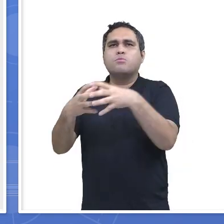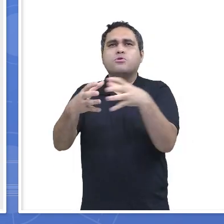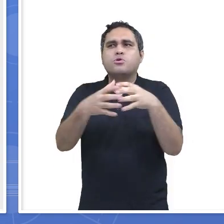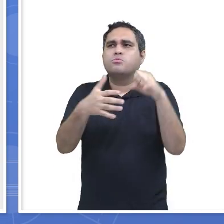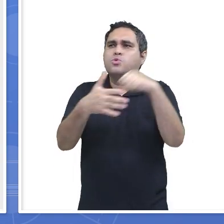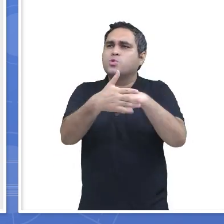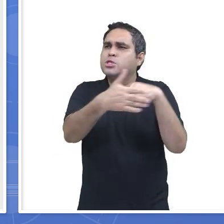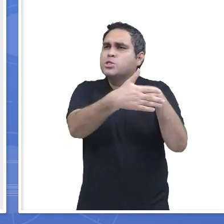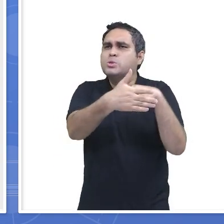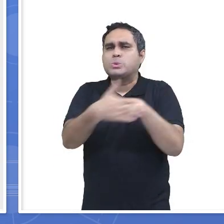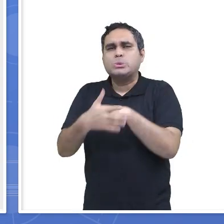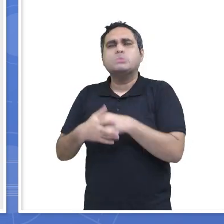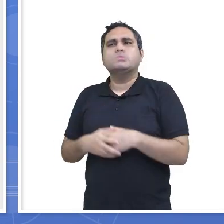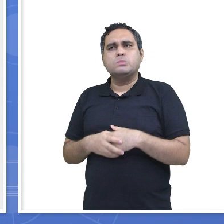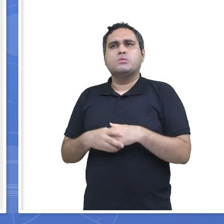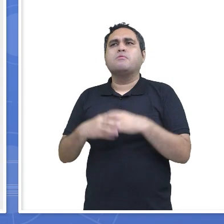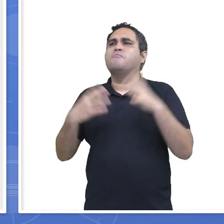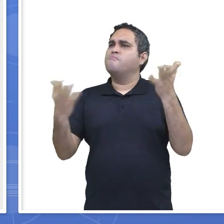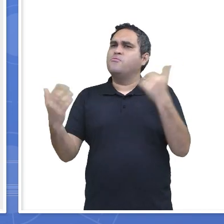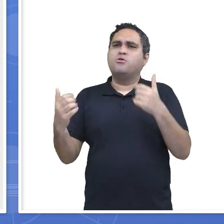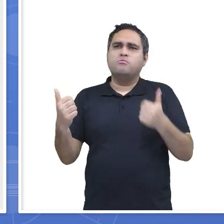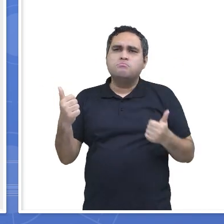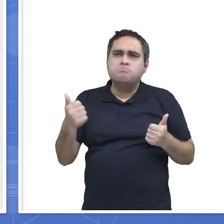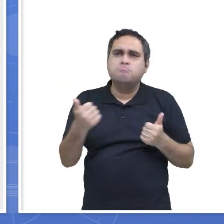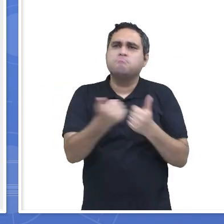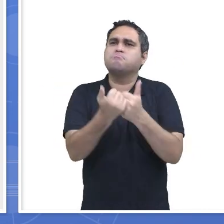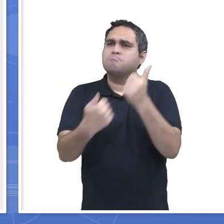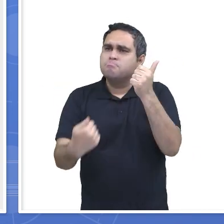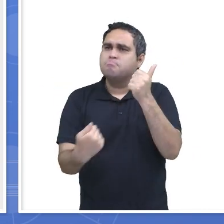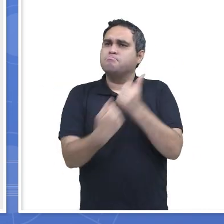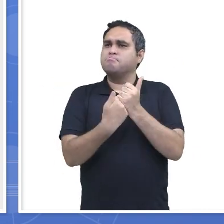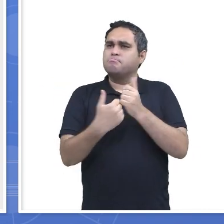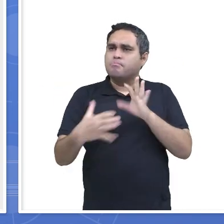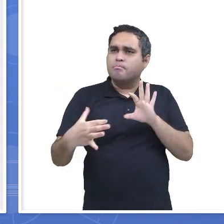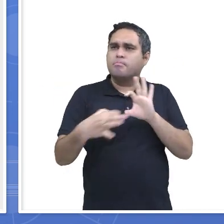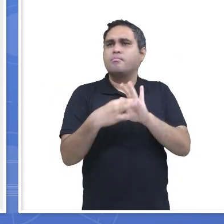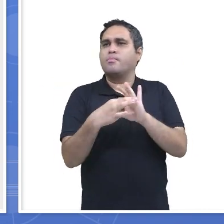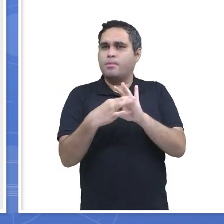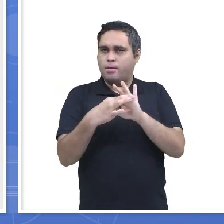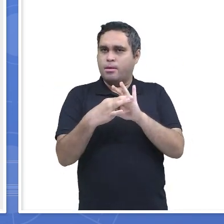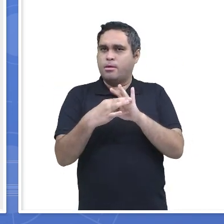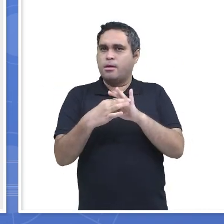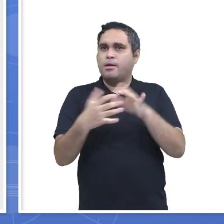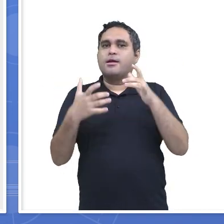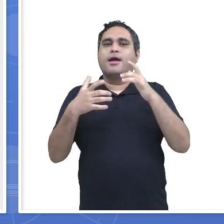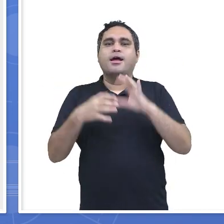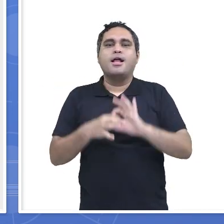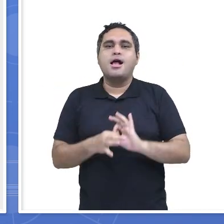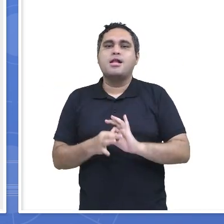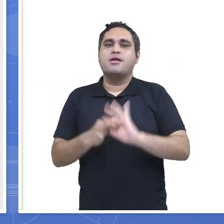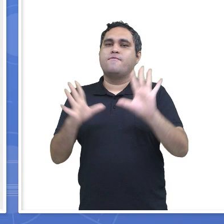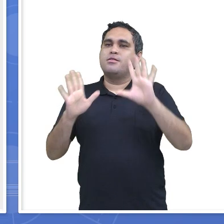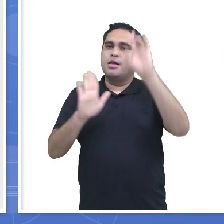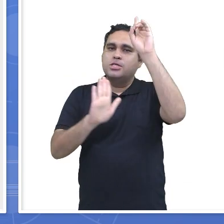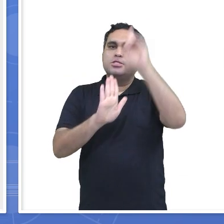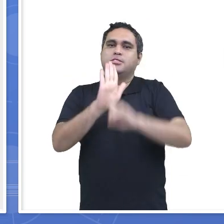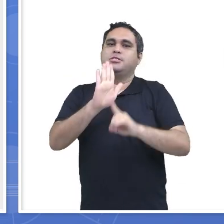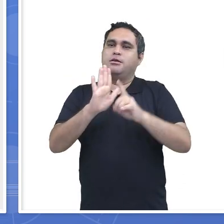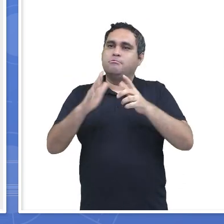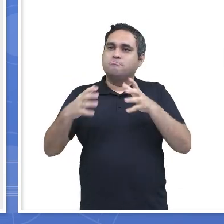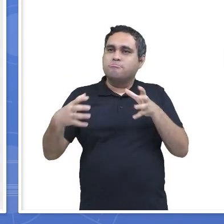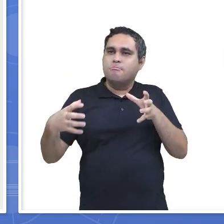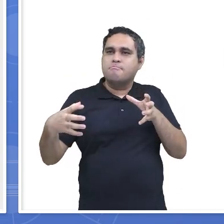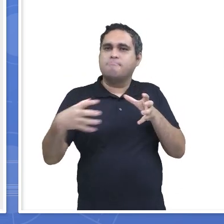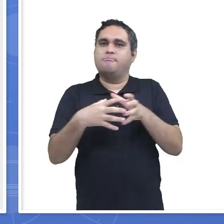somados, formam uma plataforma em prol de certos direitos e liberdades. Então, eles se juntam. Então, quando